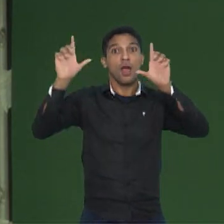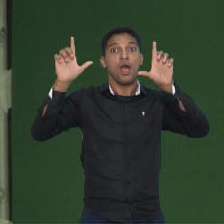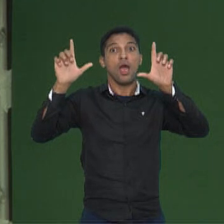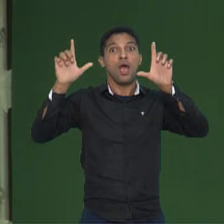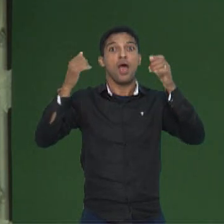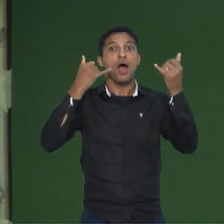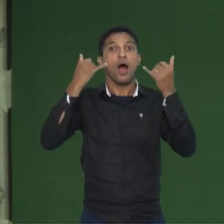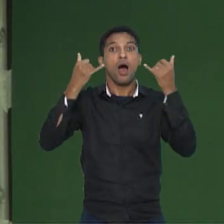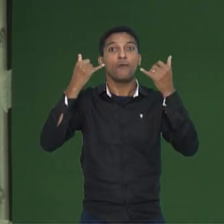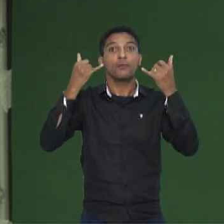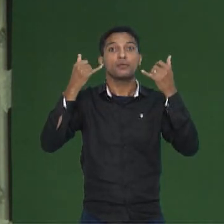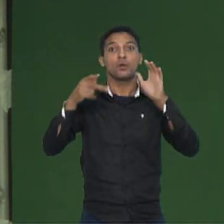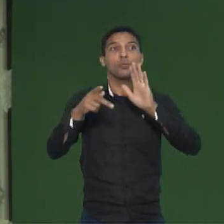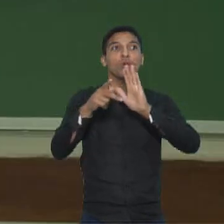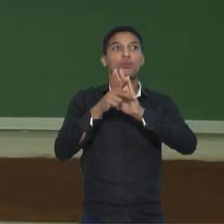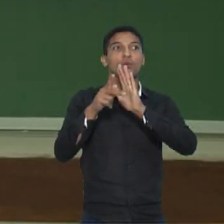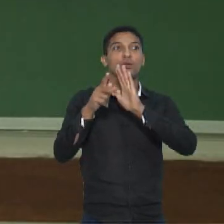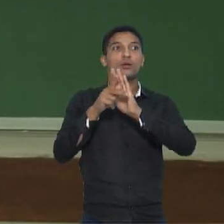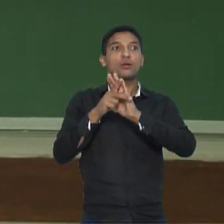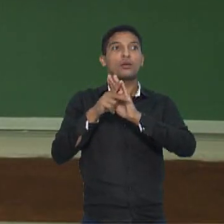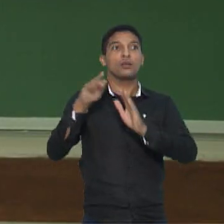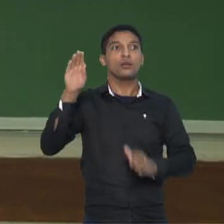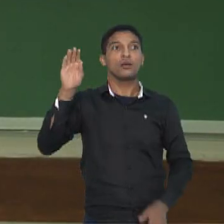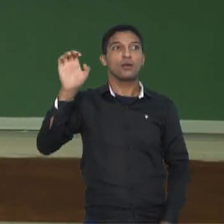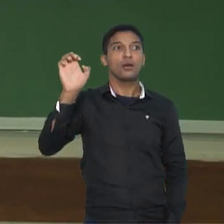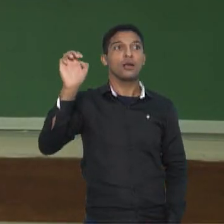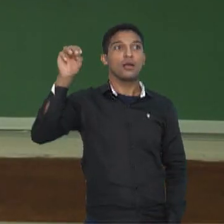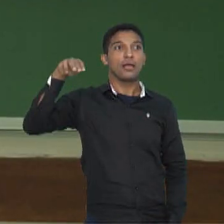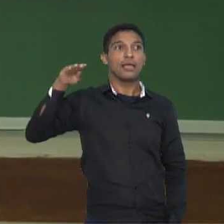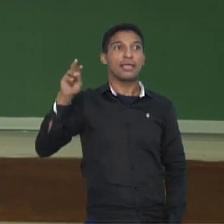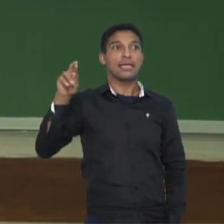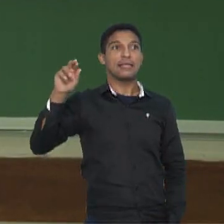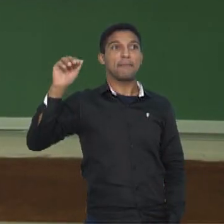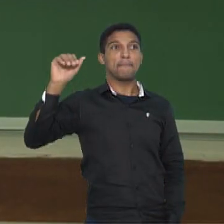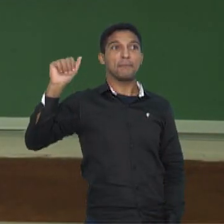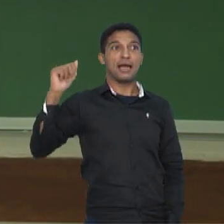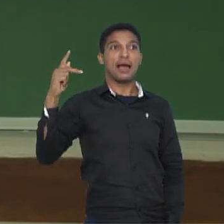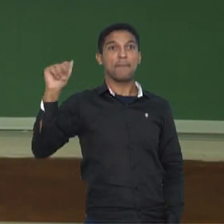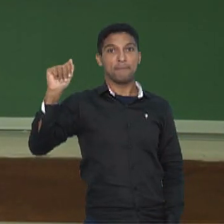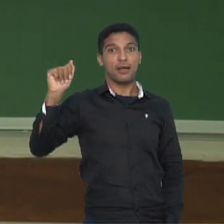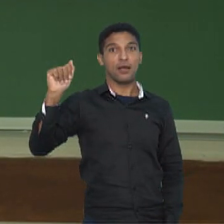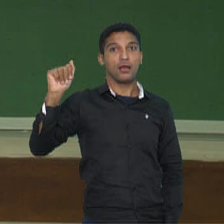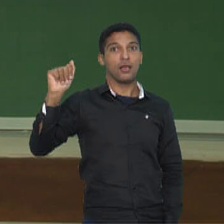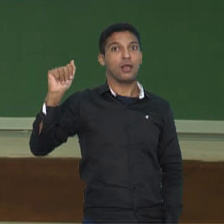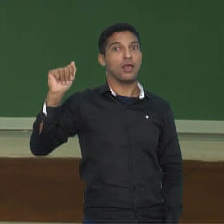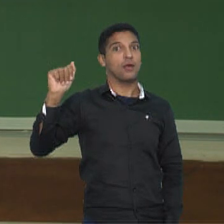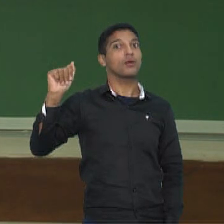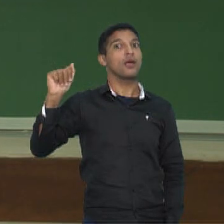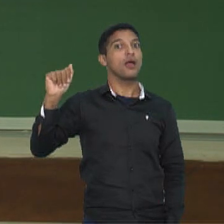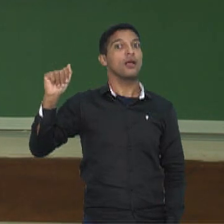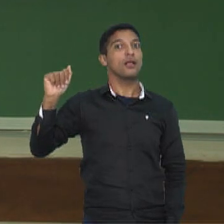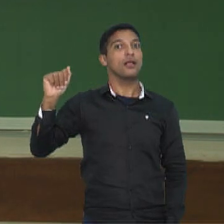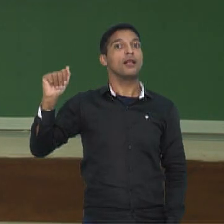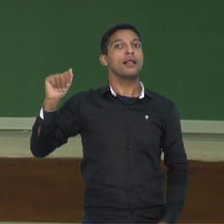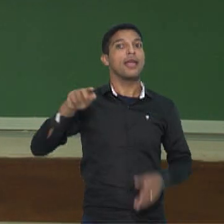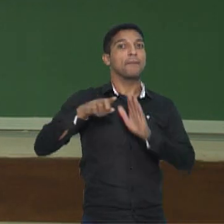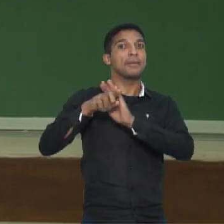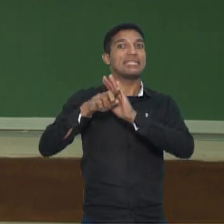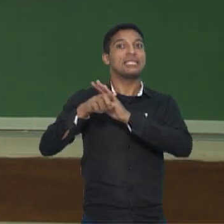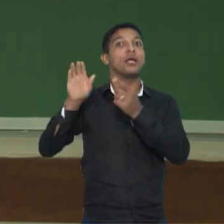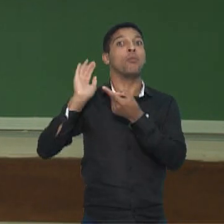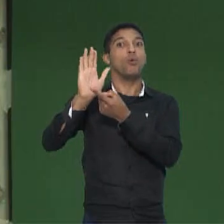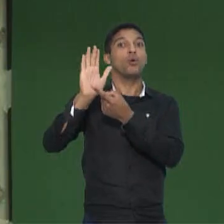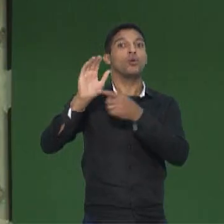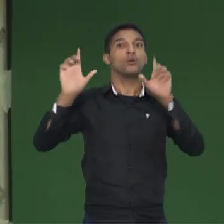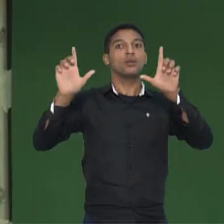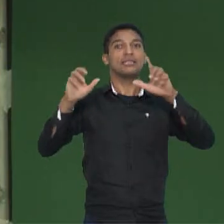aqui é Embrapa. Então, o que eu vou argumentar com vocês, as provocações que eu farei aqui, tem base em quê?